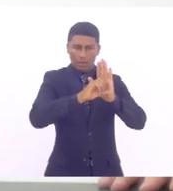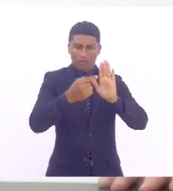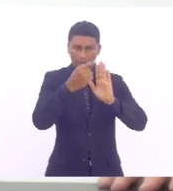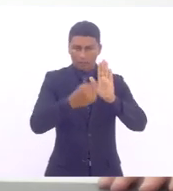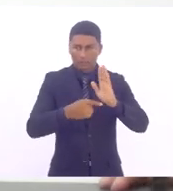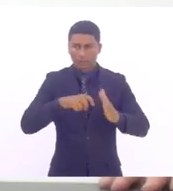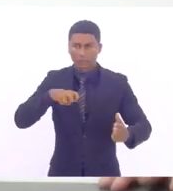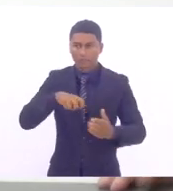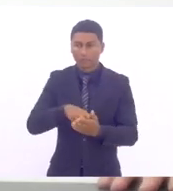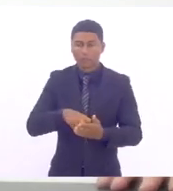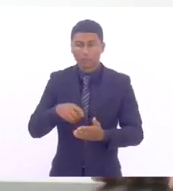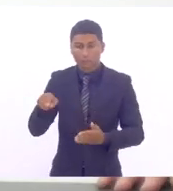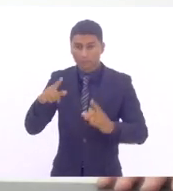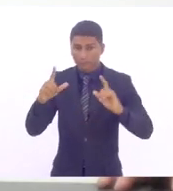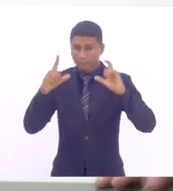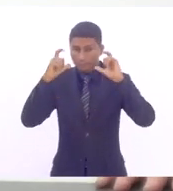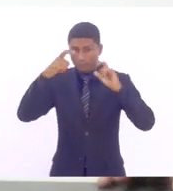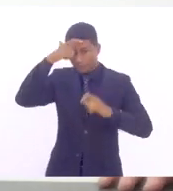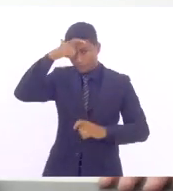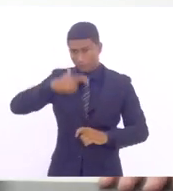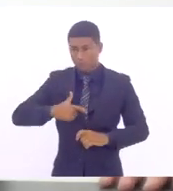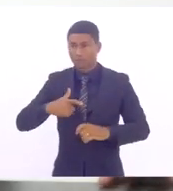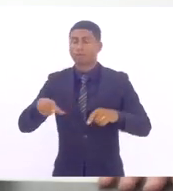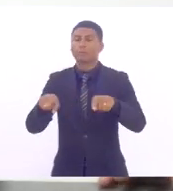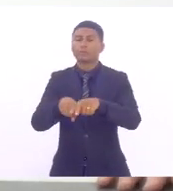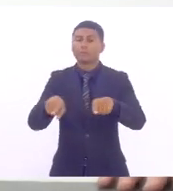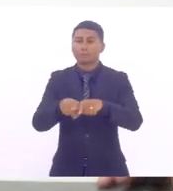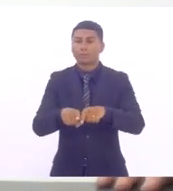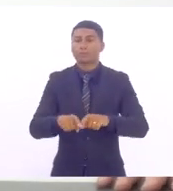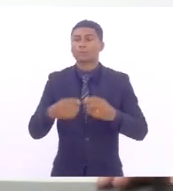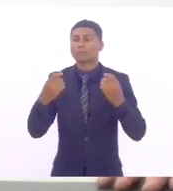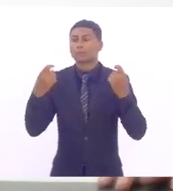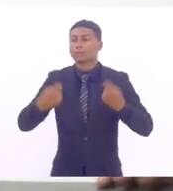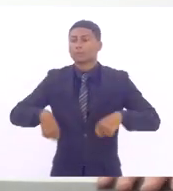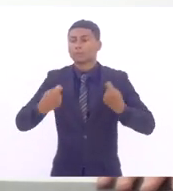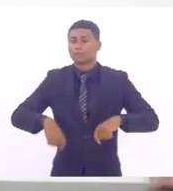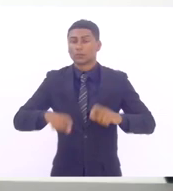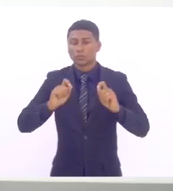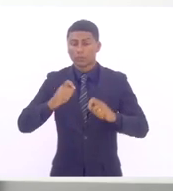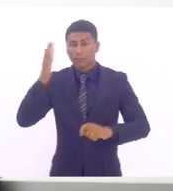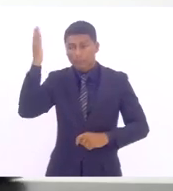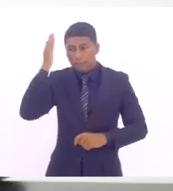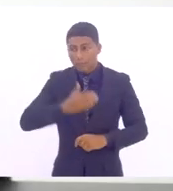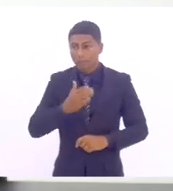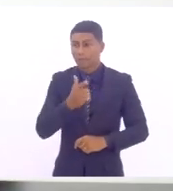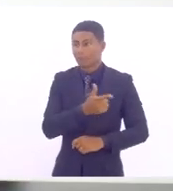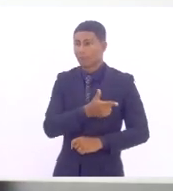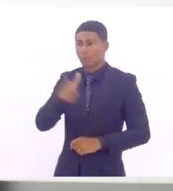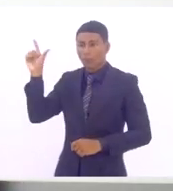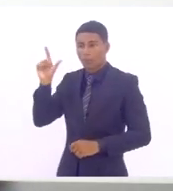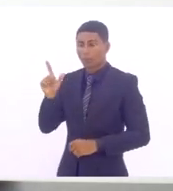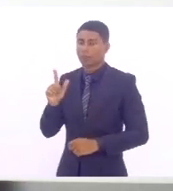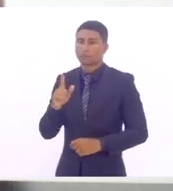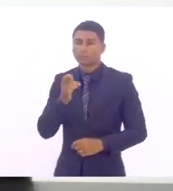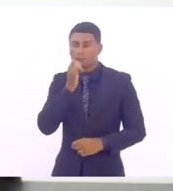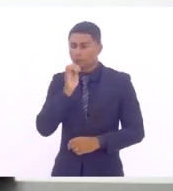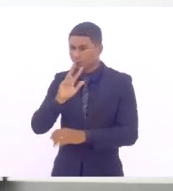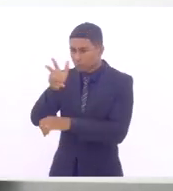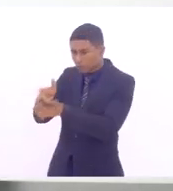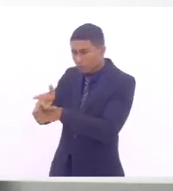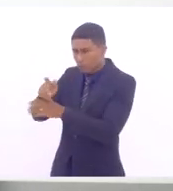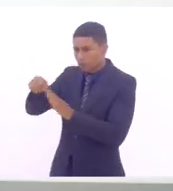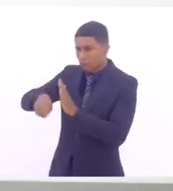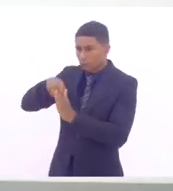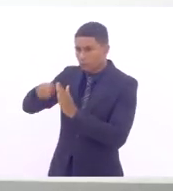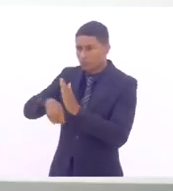peguem o reconhecimento fotográfico, mas que procurem cotejar com outras provas, imagens,